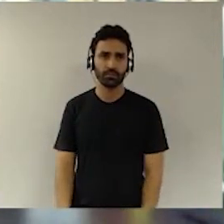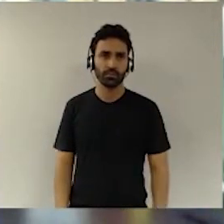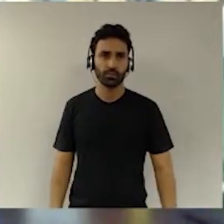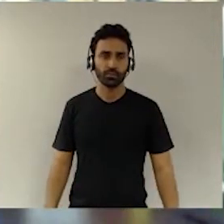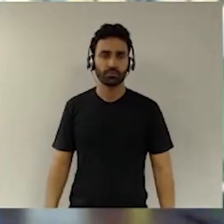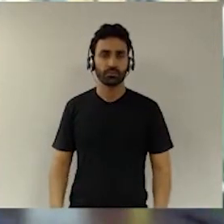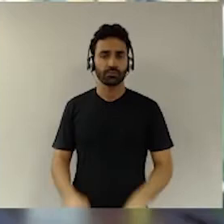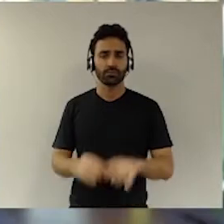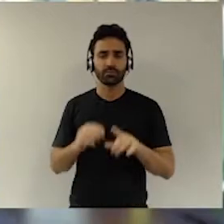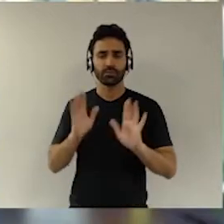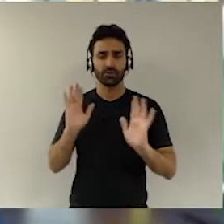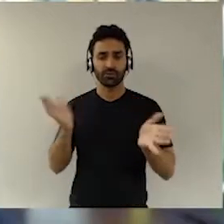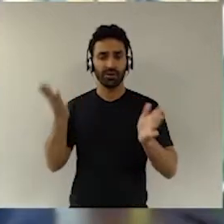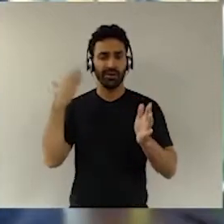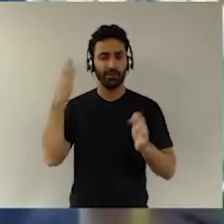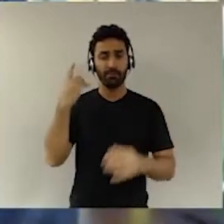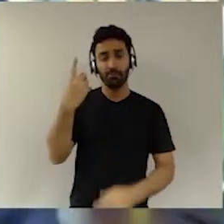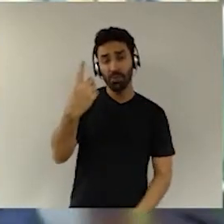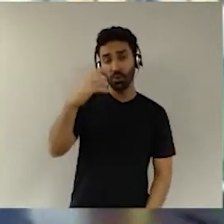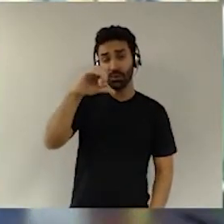em 1975,